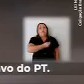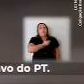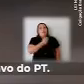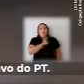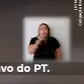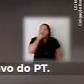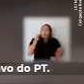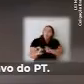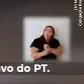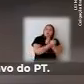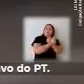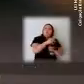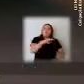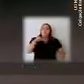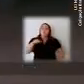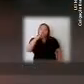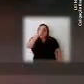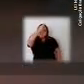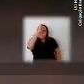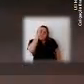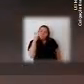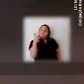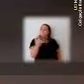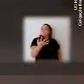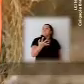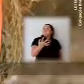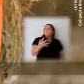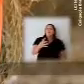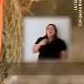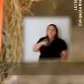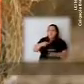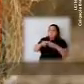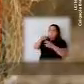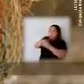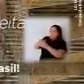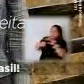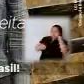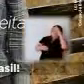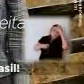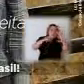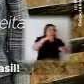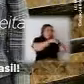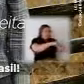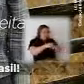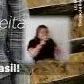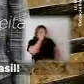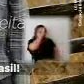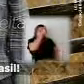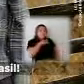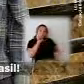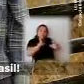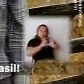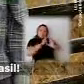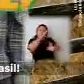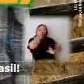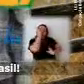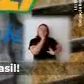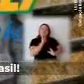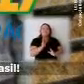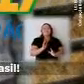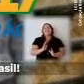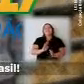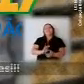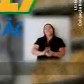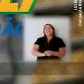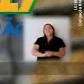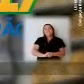já viveu tempo demais Escravo do PT Jair Bolsonaro é a solução pra isso Eu vou ter bom Bolsonaro Eu voto em Bolsonaro O meu partido